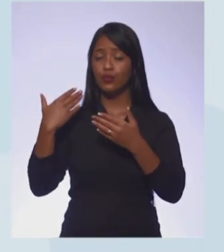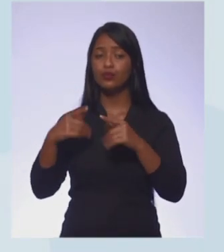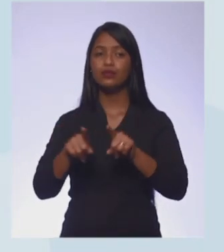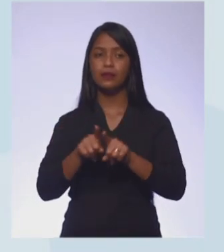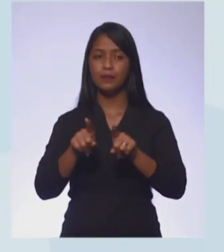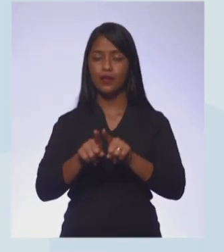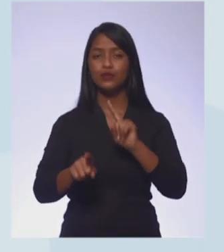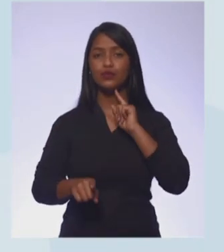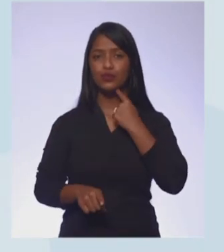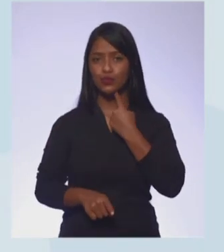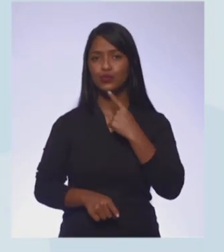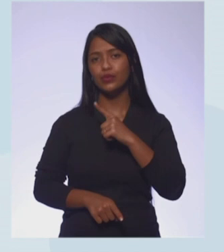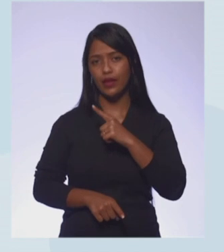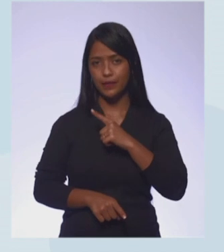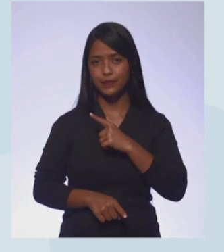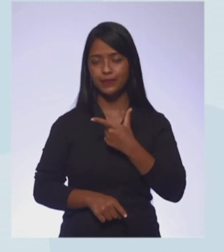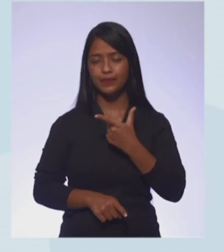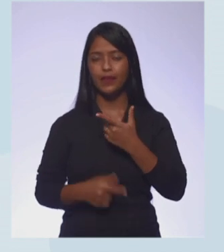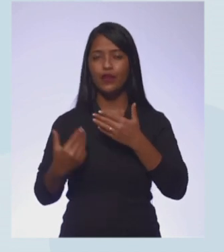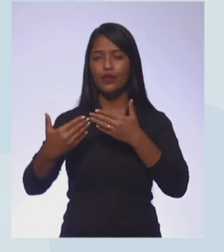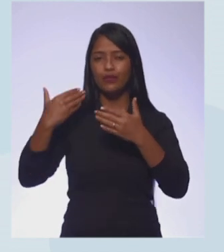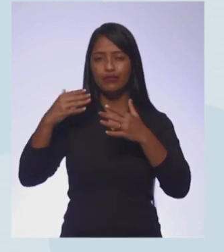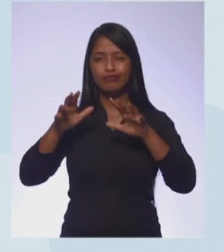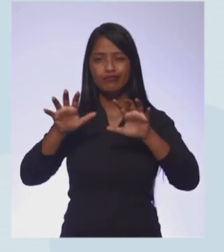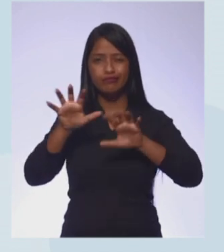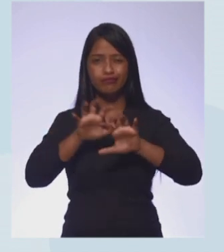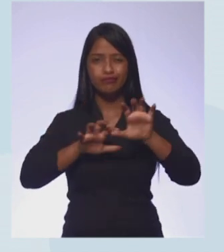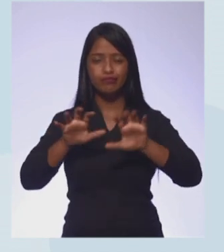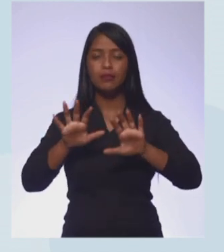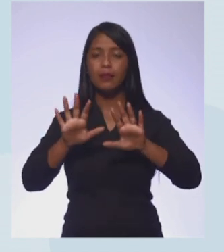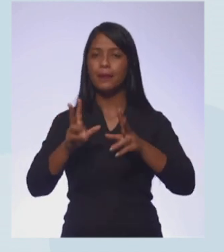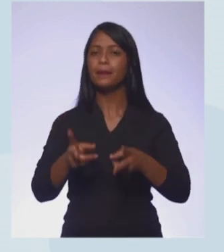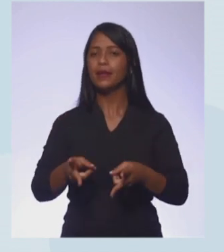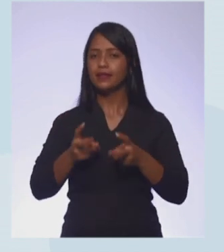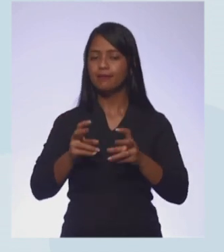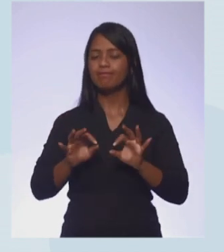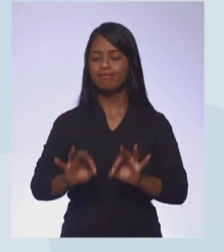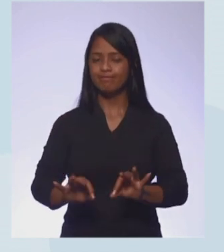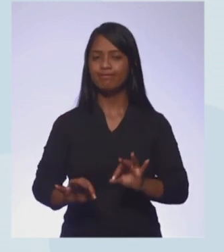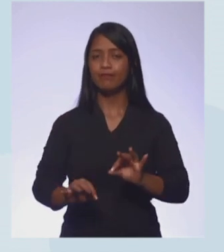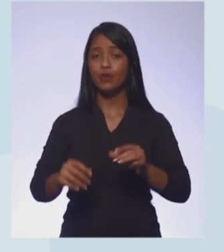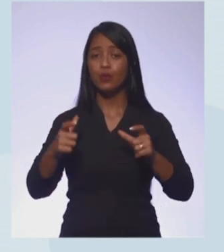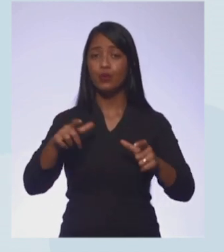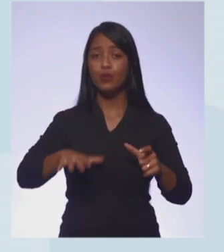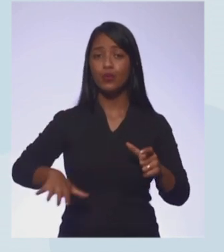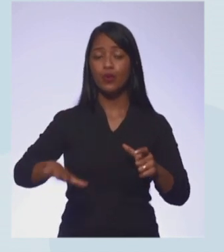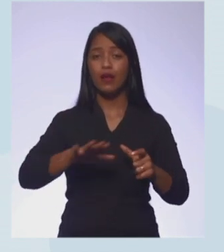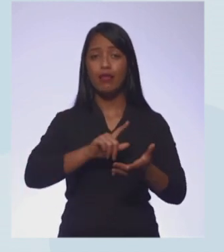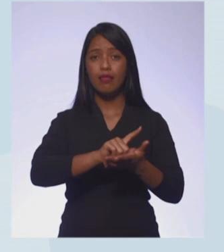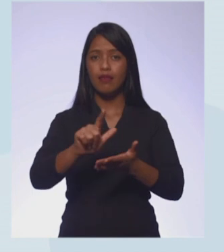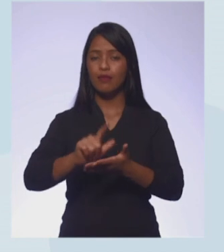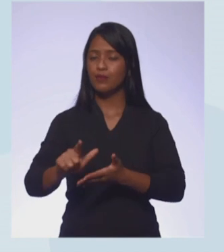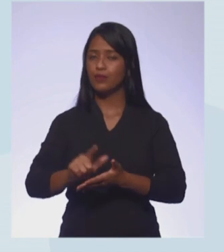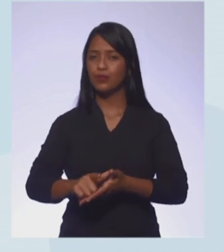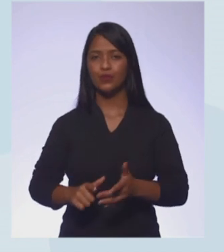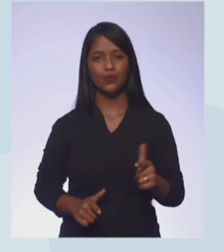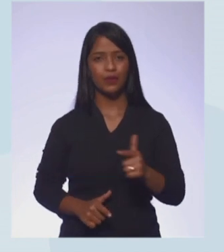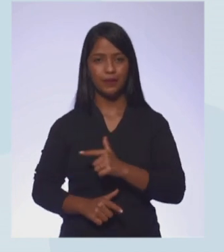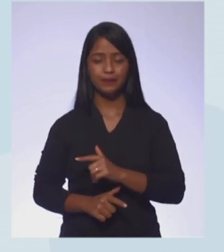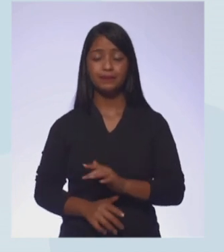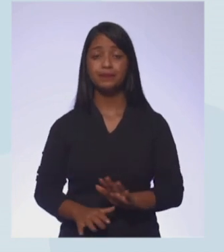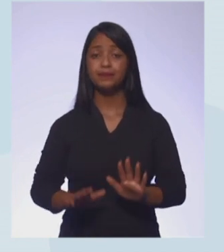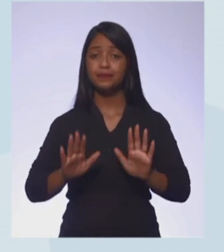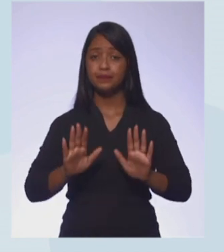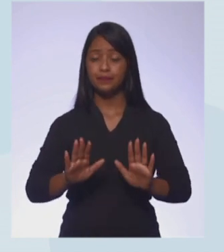foto, mesmo que meio borrada aí, né? Embaçada, a gente consegue perceber que é um lugar que não está limpo. Mas se a